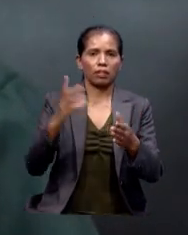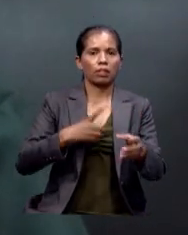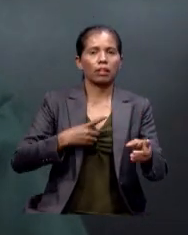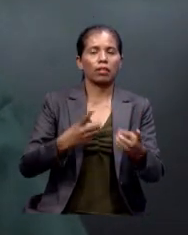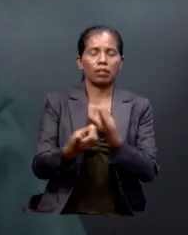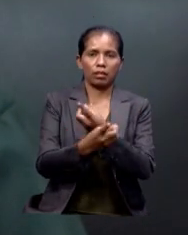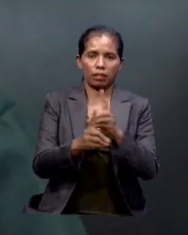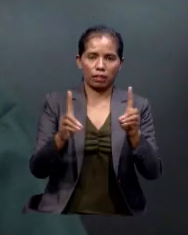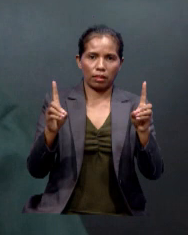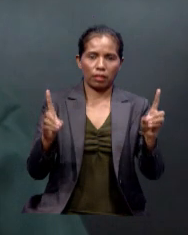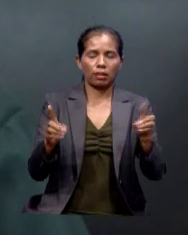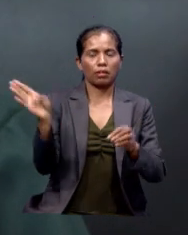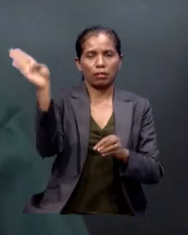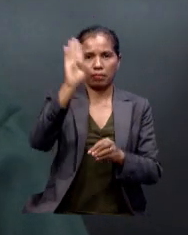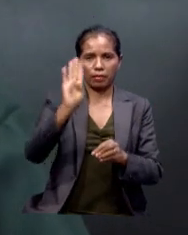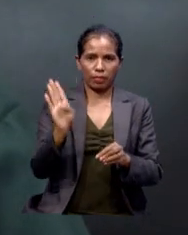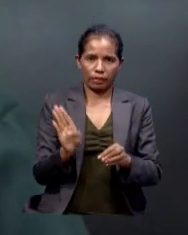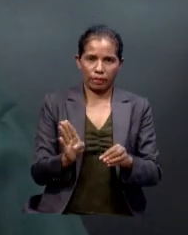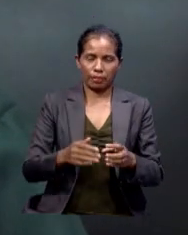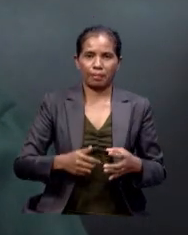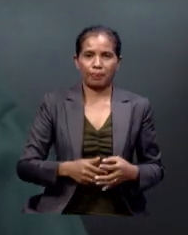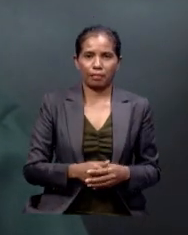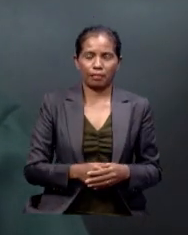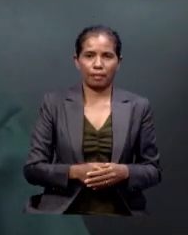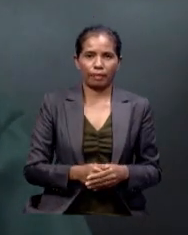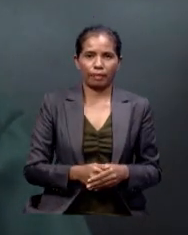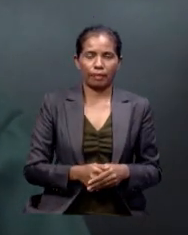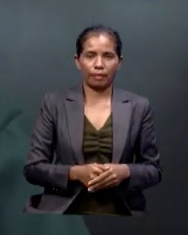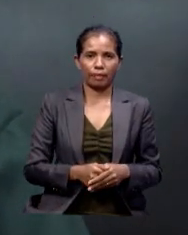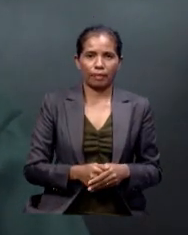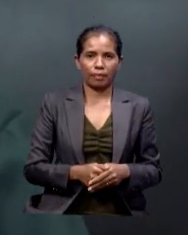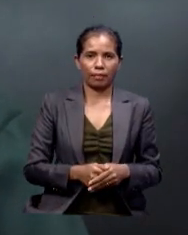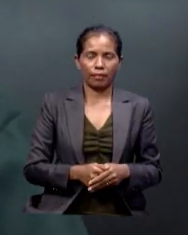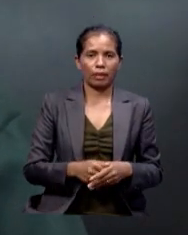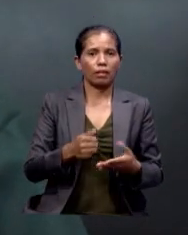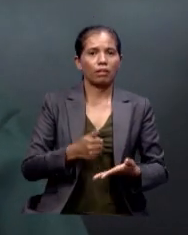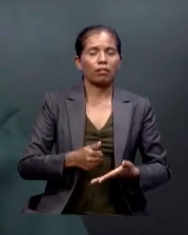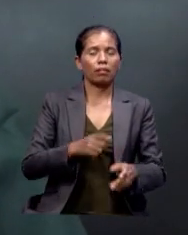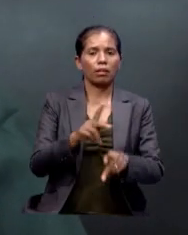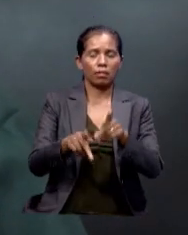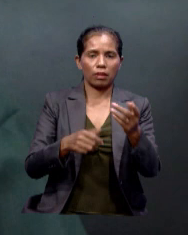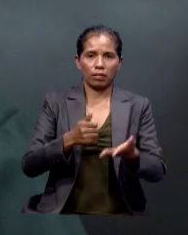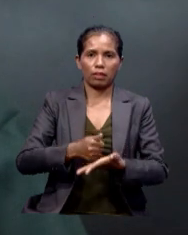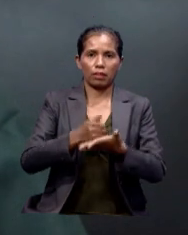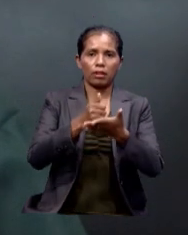democráticas brasileiras por apoiantes